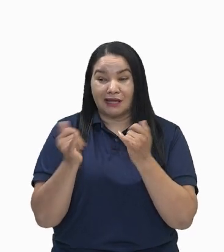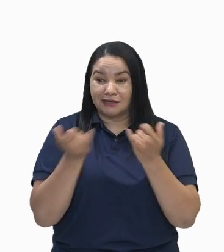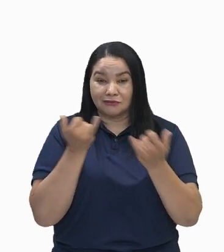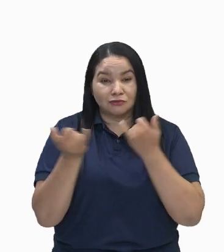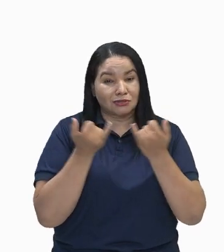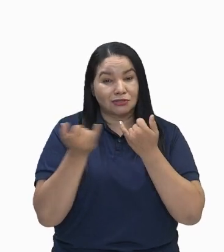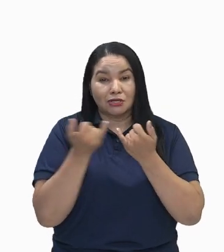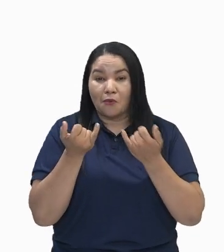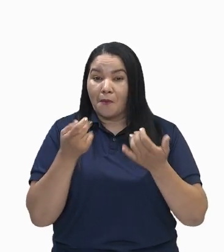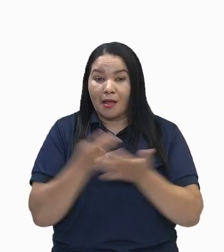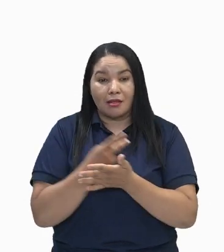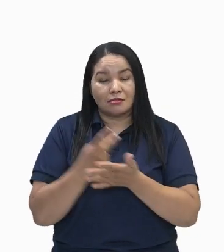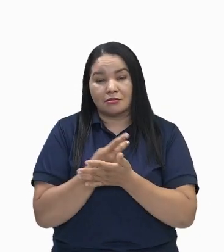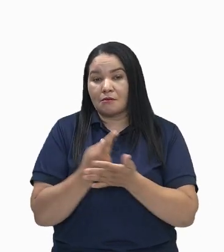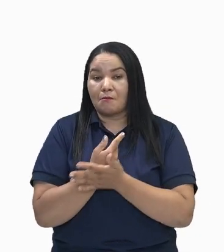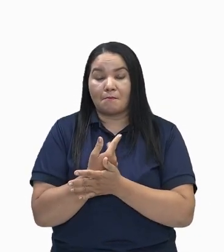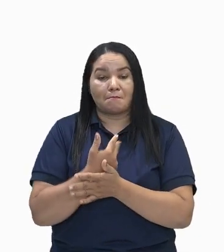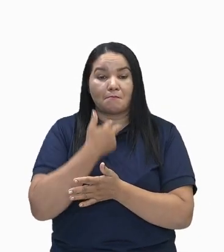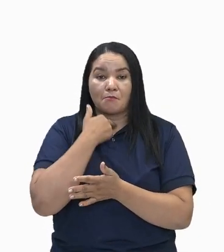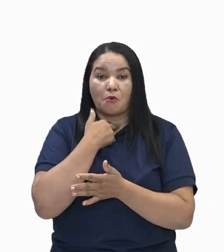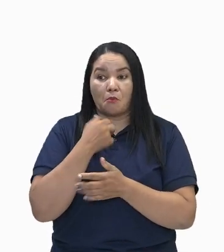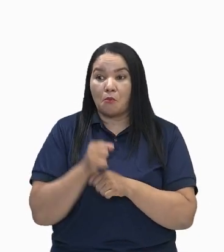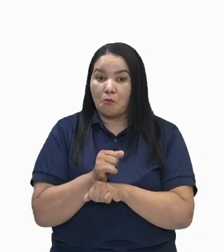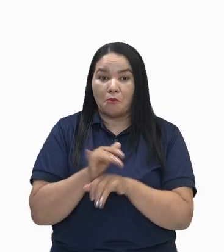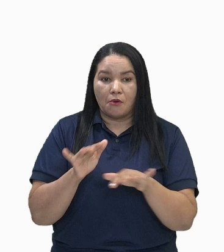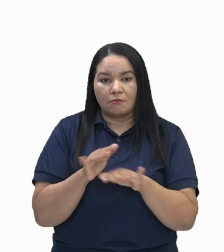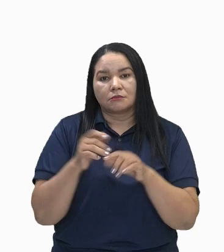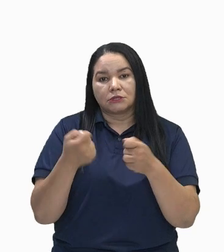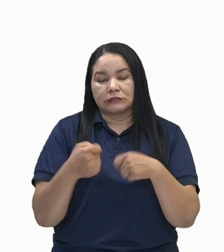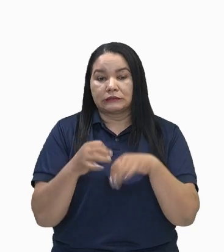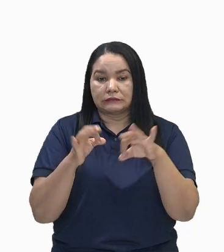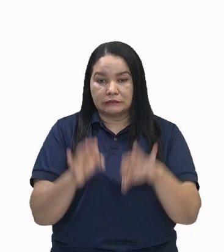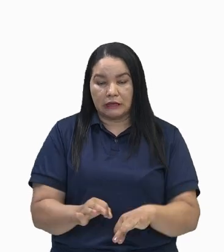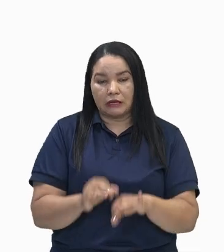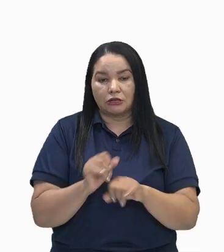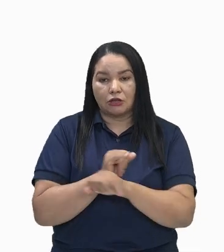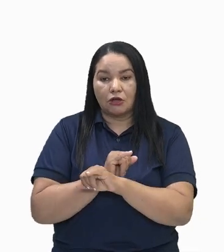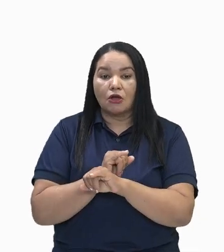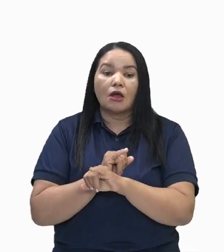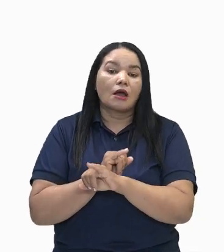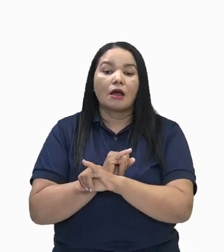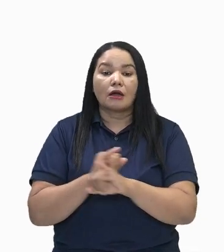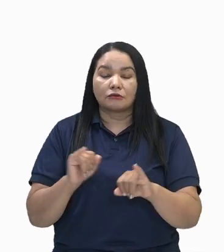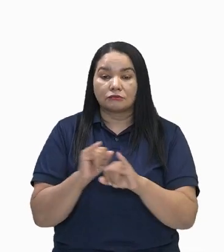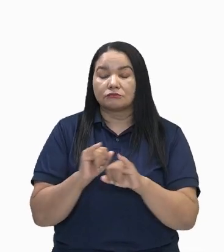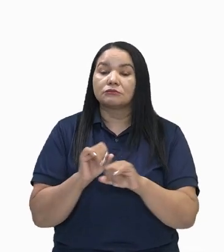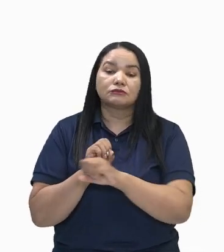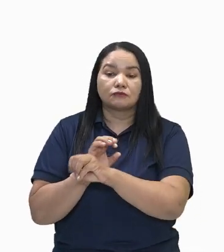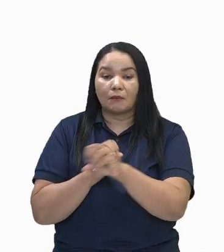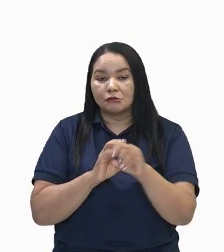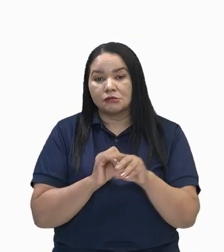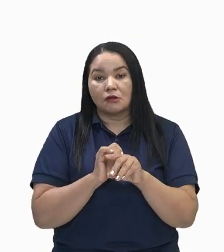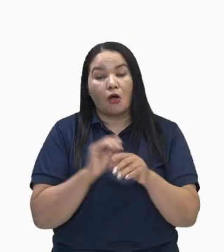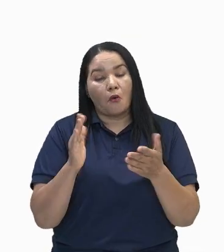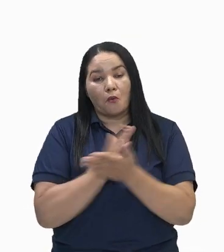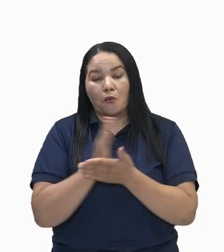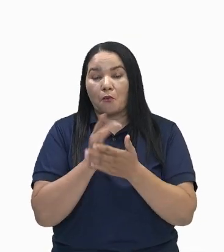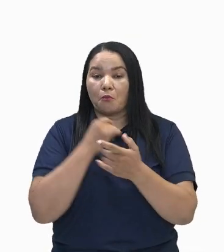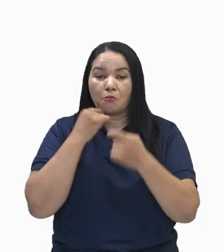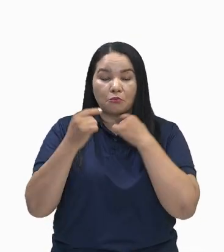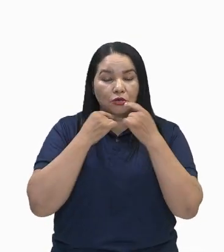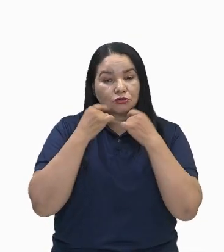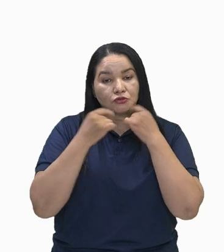informações erradas, para que as informações sejam corretas, para que as dúvidas, né, que hajam